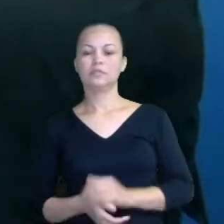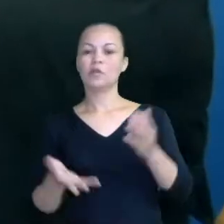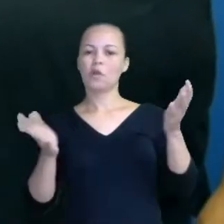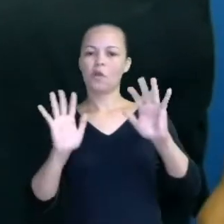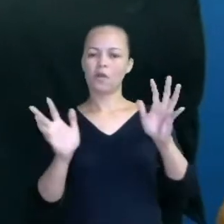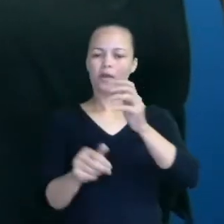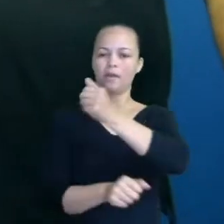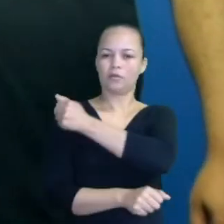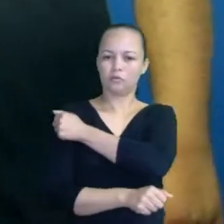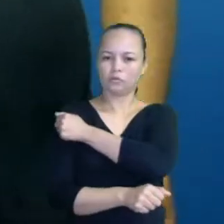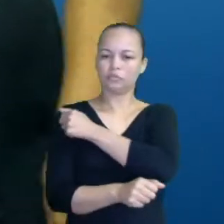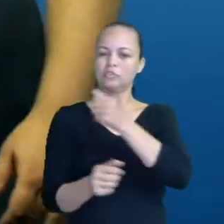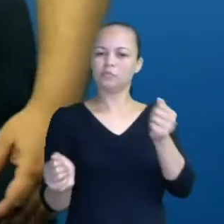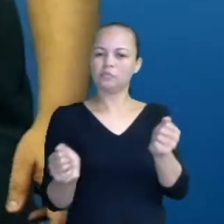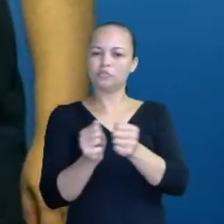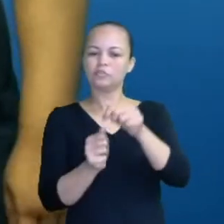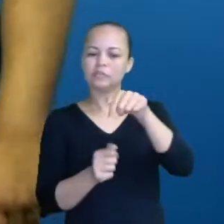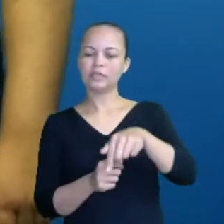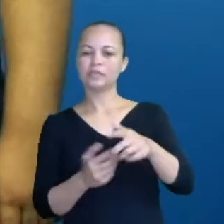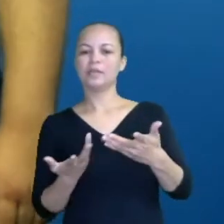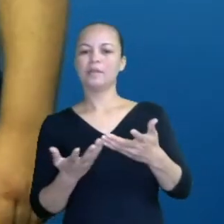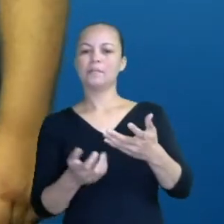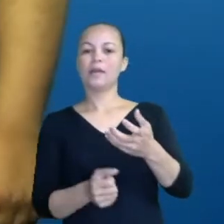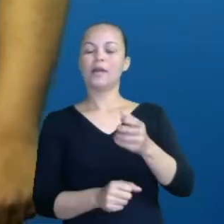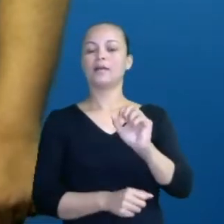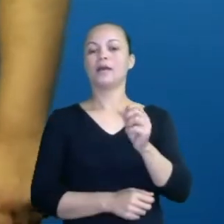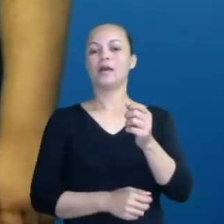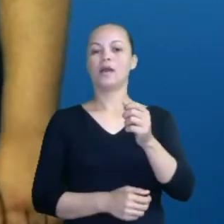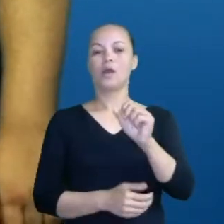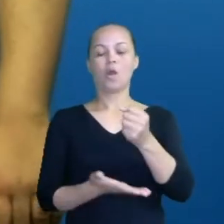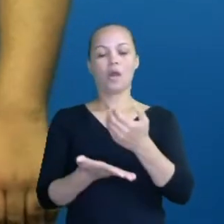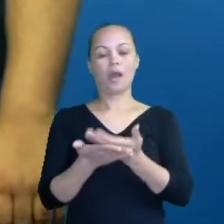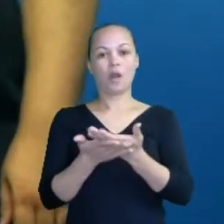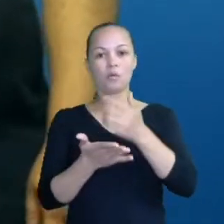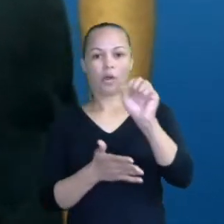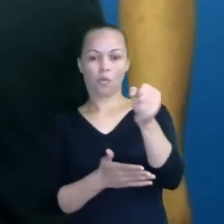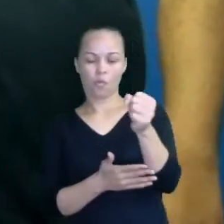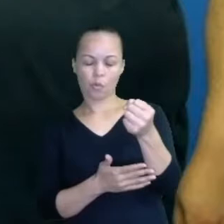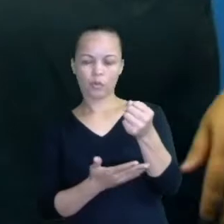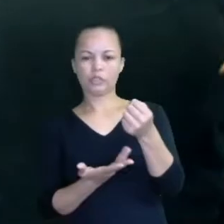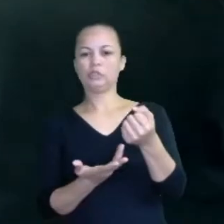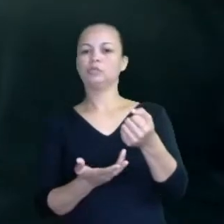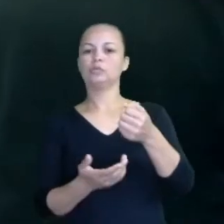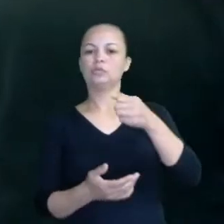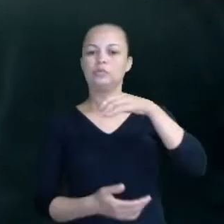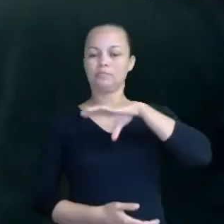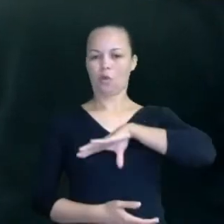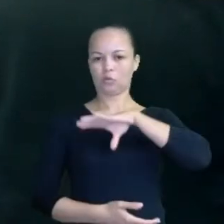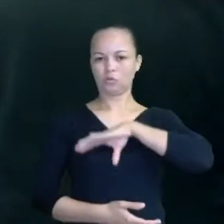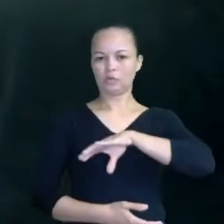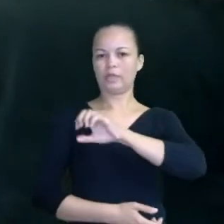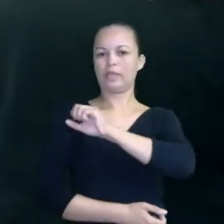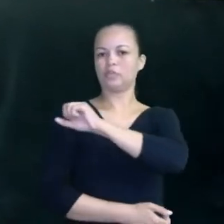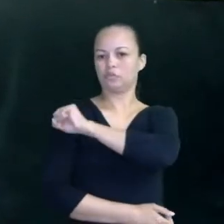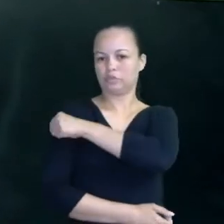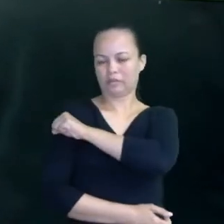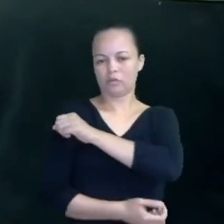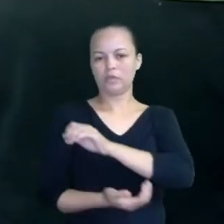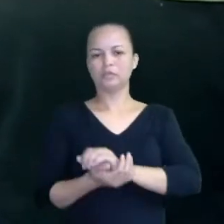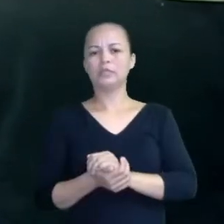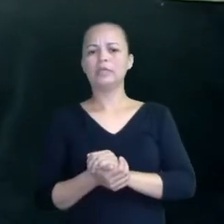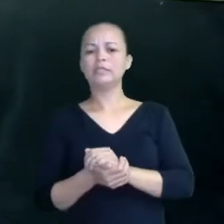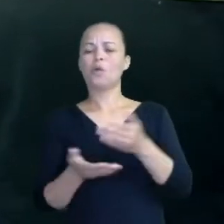Olá, pessoal! Estamos aqui para a nossa 8ª aula da disciplina de Língua Portuguesa. E na aula de hoje, nós vamos trabalhar os